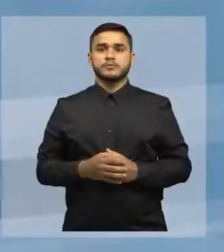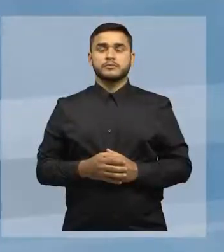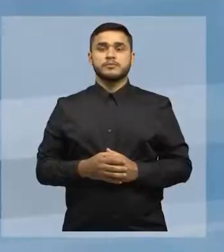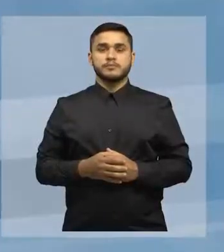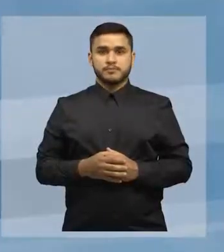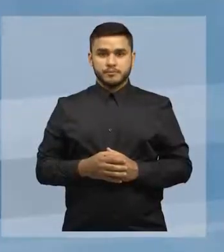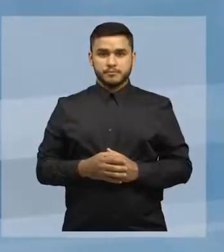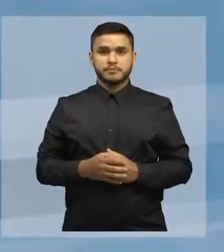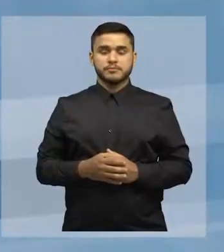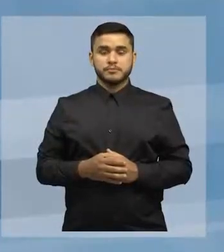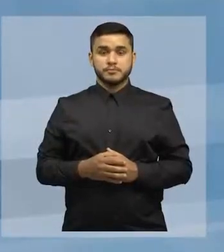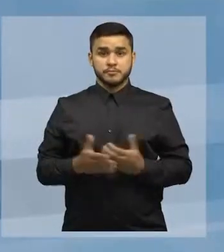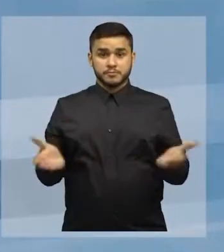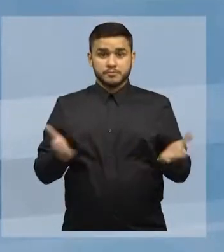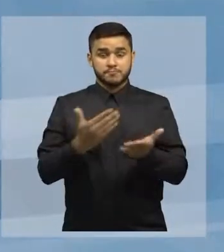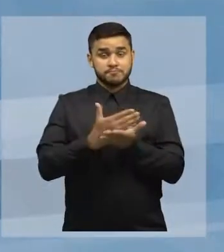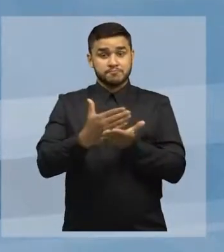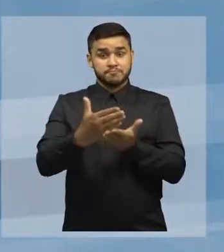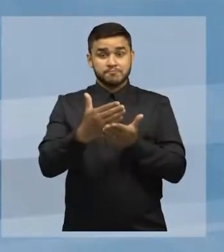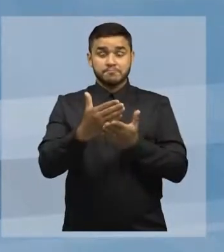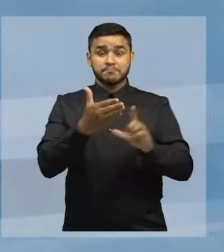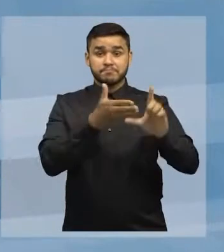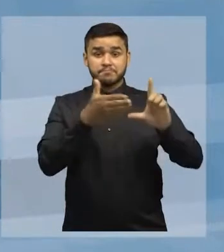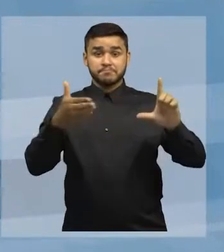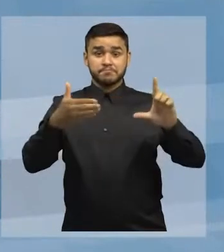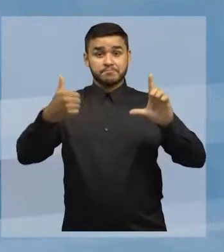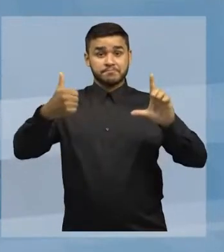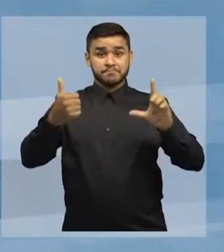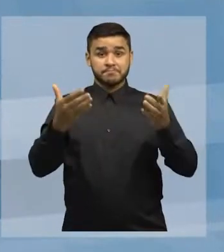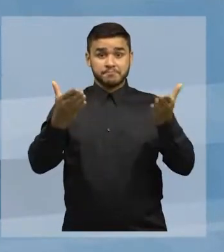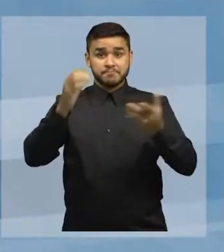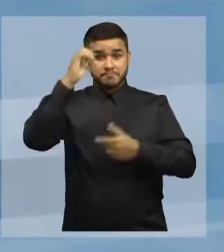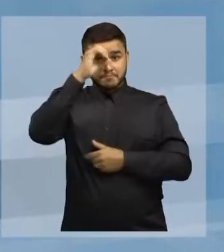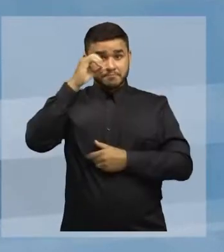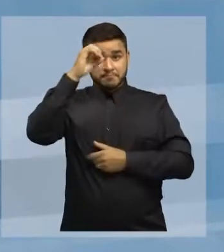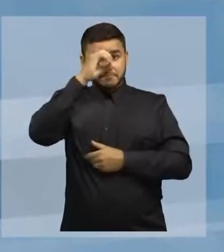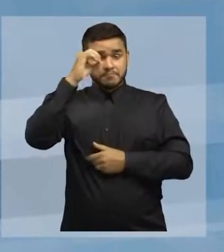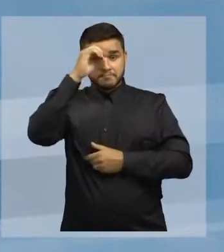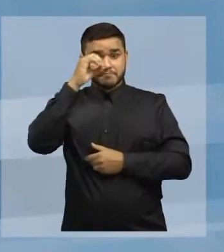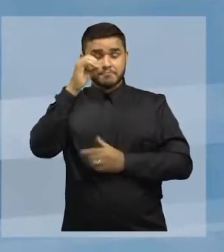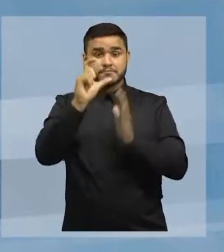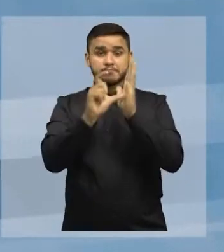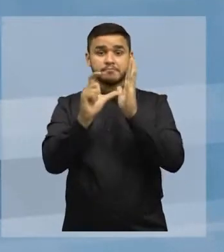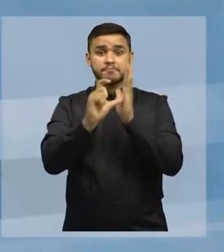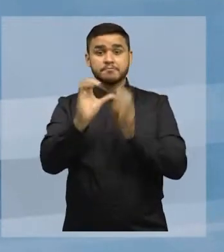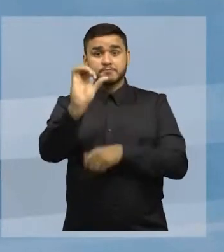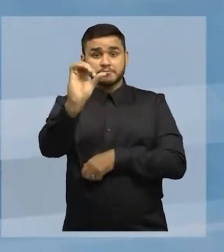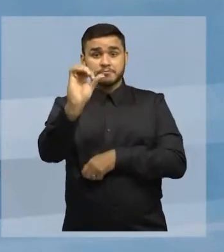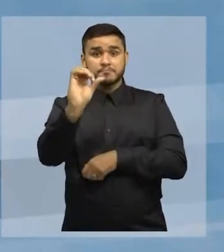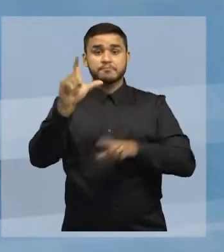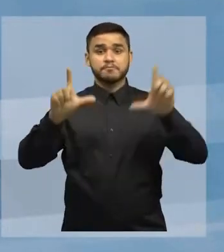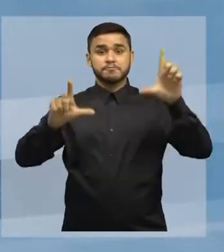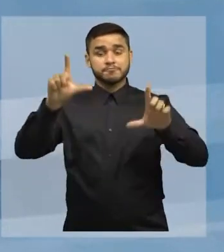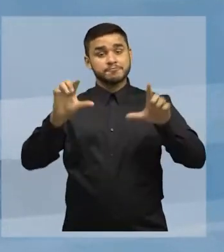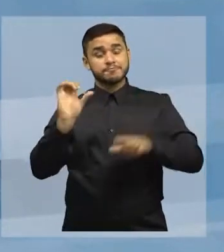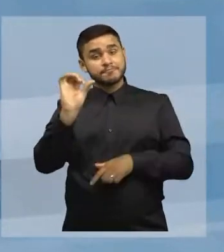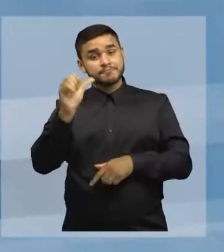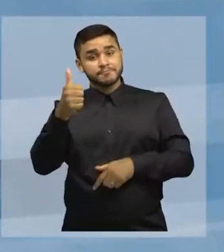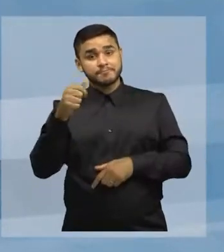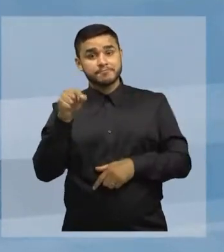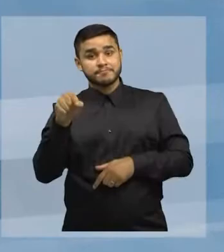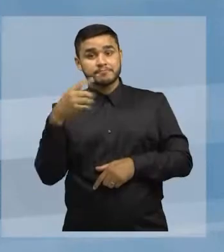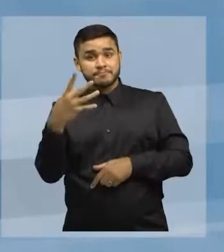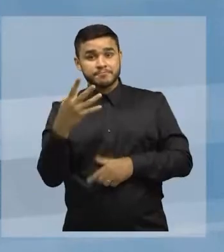Estamos de volta com o primeiro bloco do programa Observatório pela TV Fortaleza, canal 6 da Multiplay 61.4 digital. Hoje temos aqui